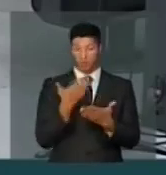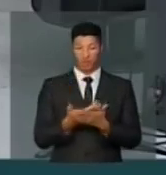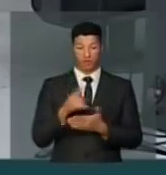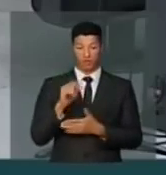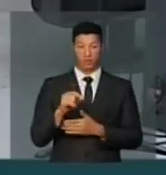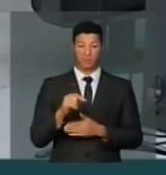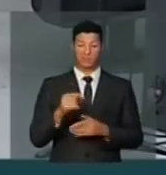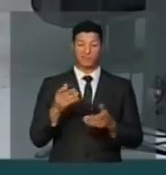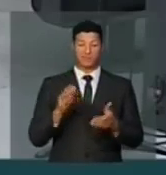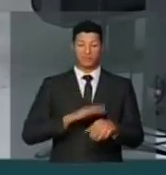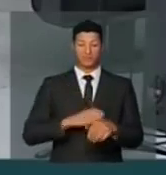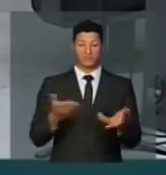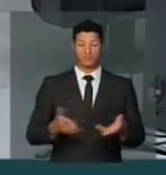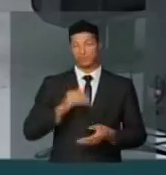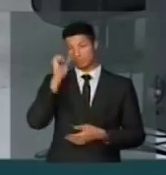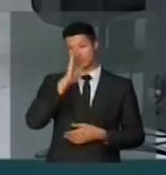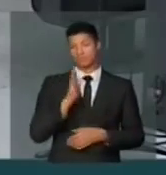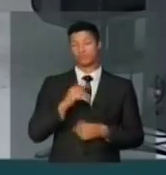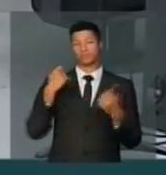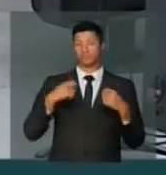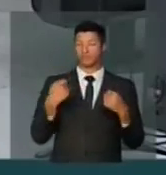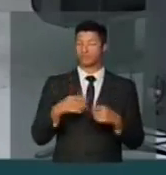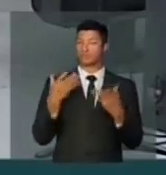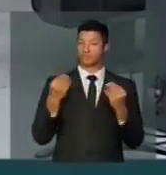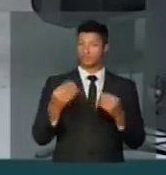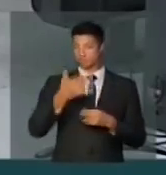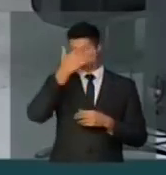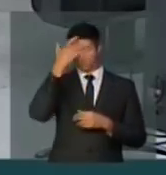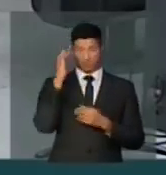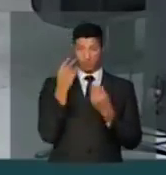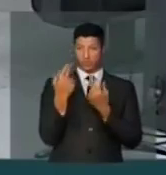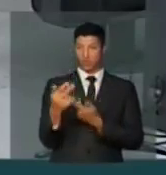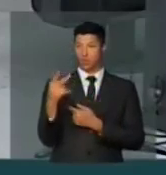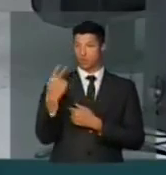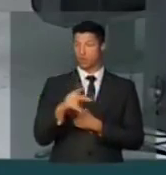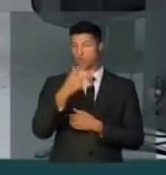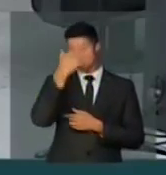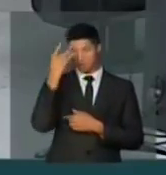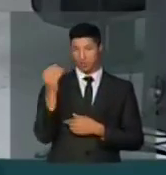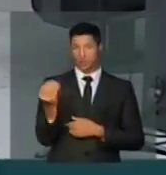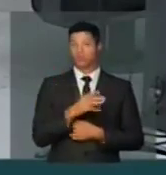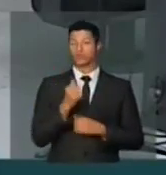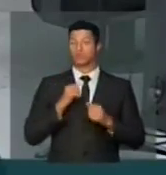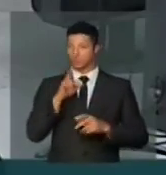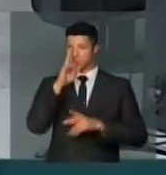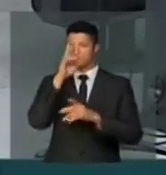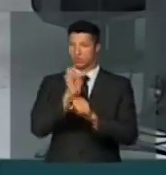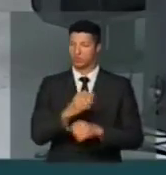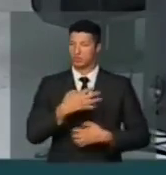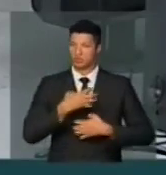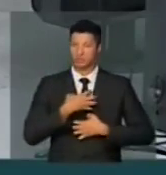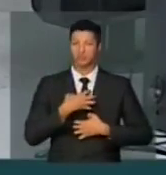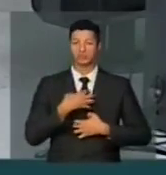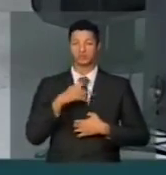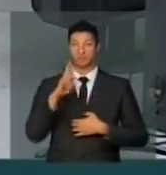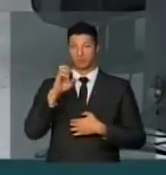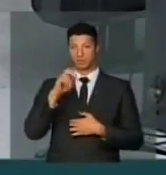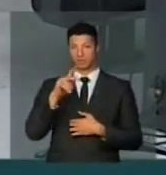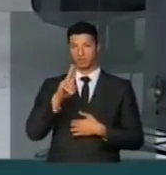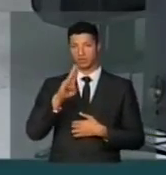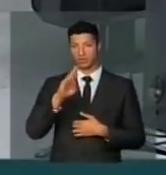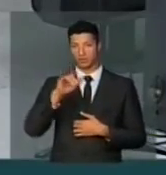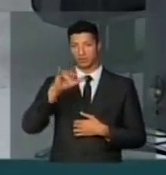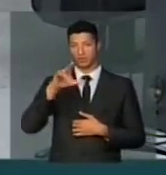que, nesse instante, o Brasil precisa muito de gente como Vossa Excelência, gente nova, com vigor, com espírito republicano